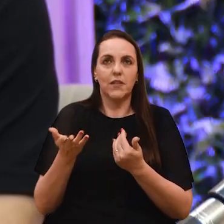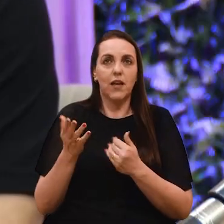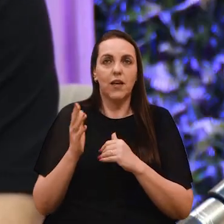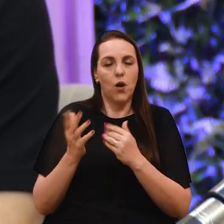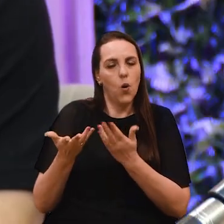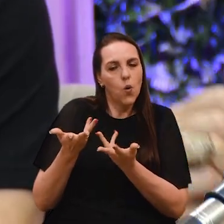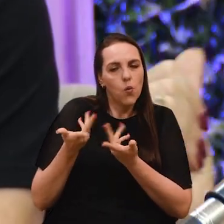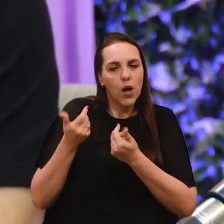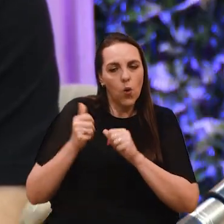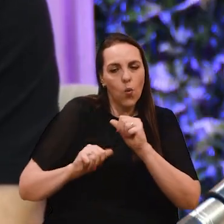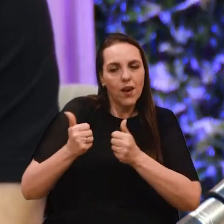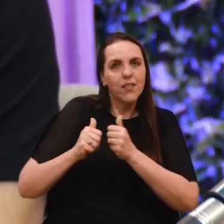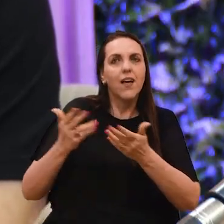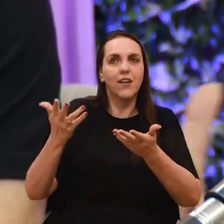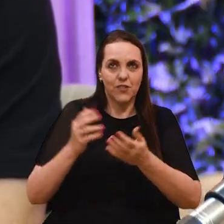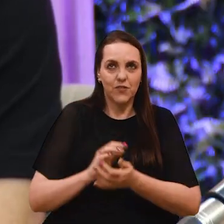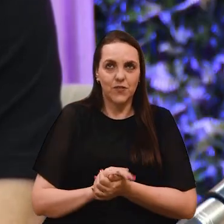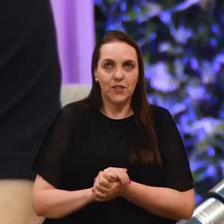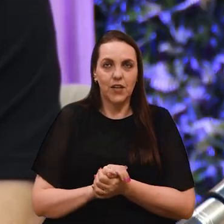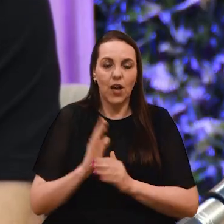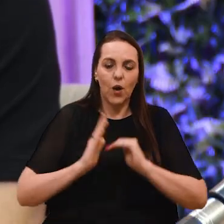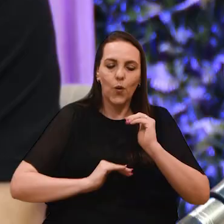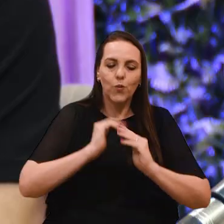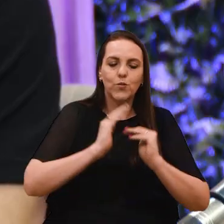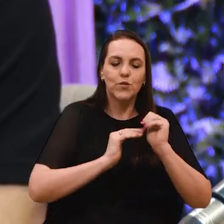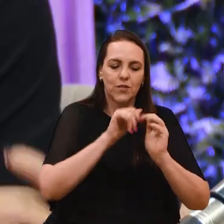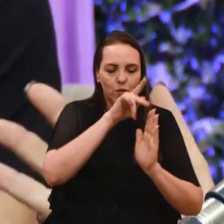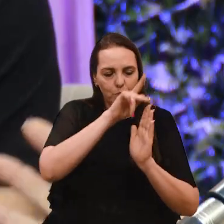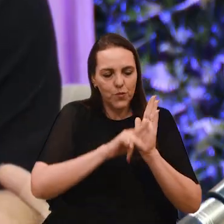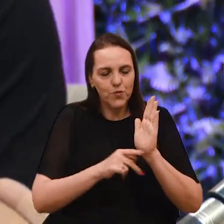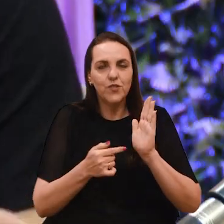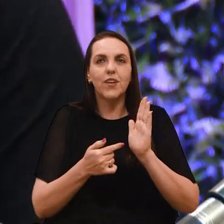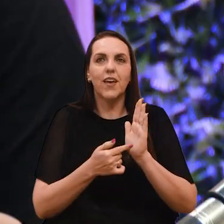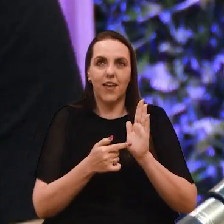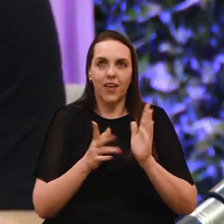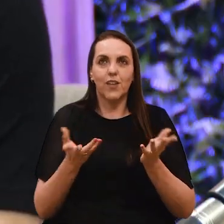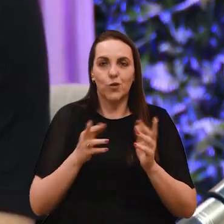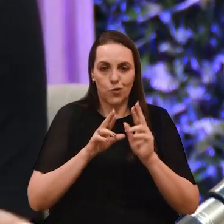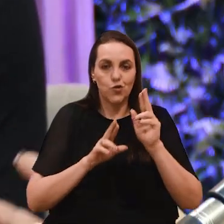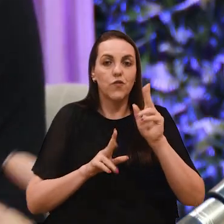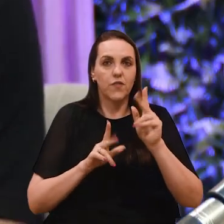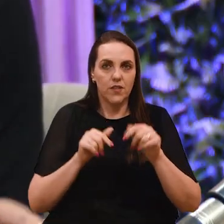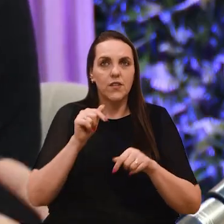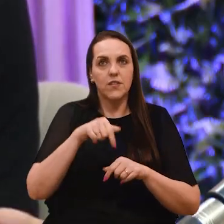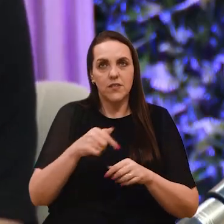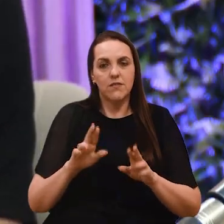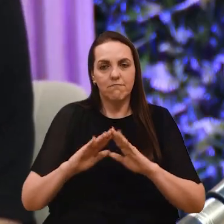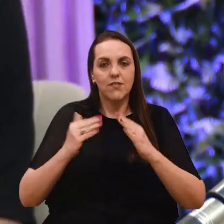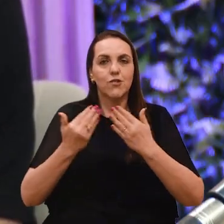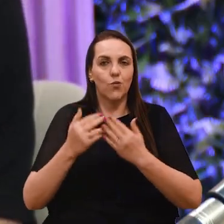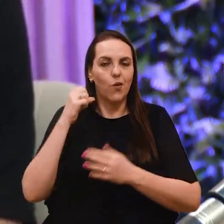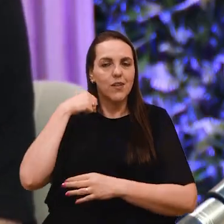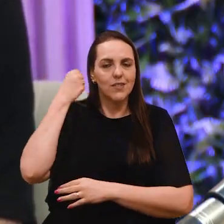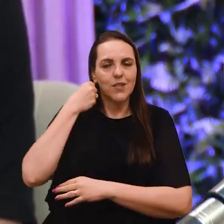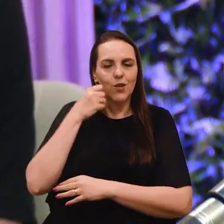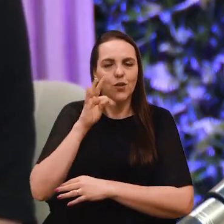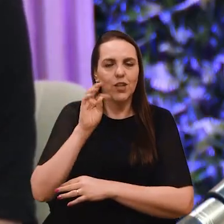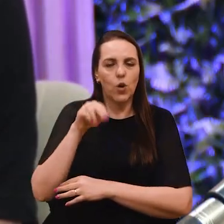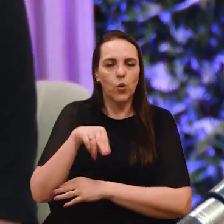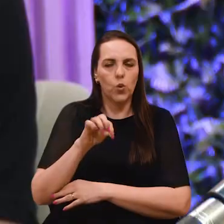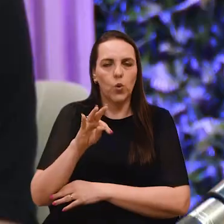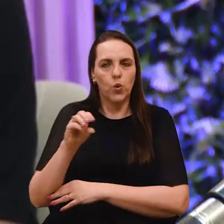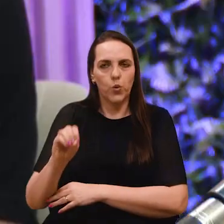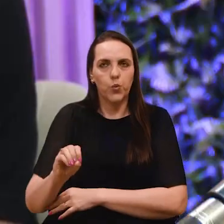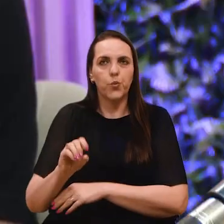também. Porque é a construção do projeto, que foi esse diferencial aí da Escola Teutônio e tal,